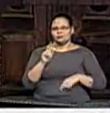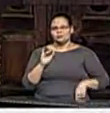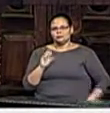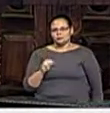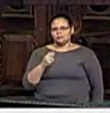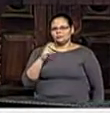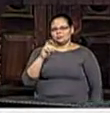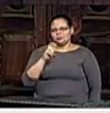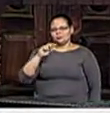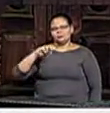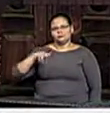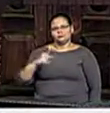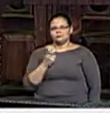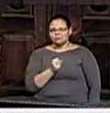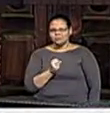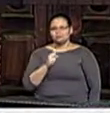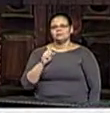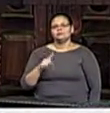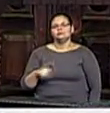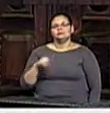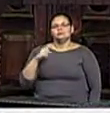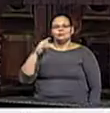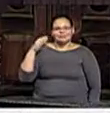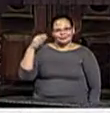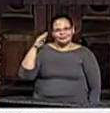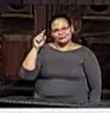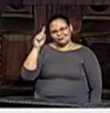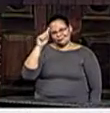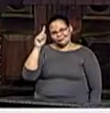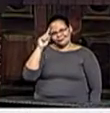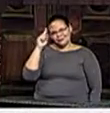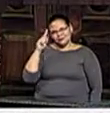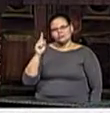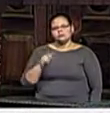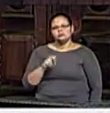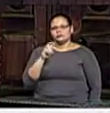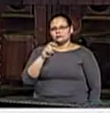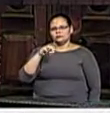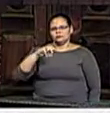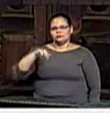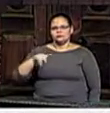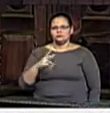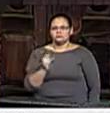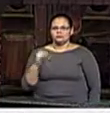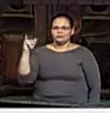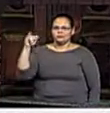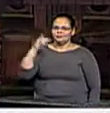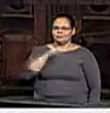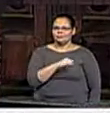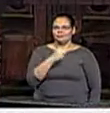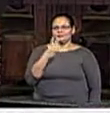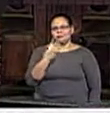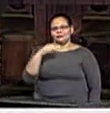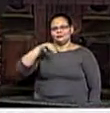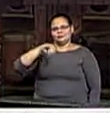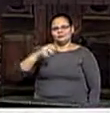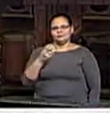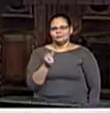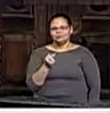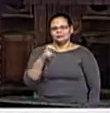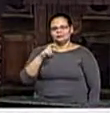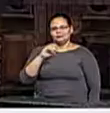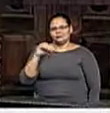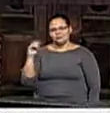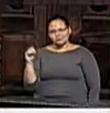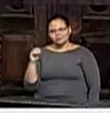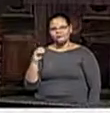milhões e 600 mil, de diárias de 6 milhões e 500 mil reais, de passagens aéreas de 3 milhões e 500 mil reais. E eu quero